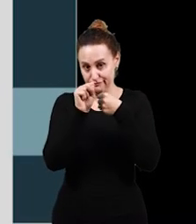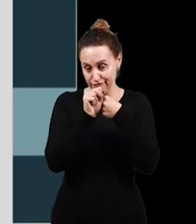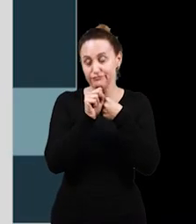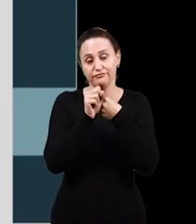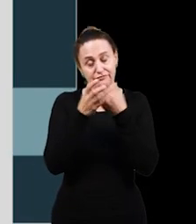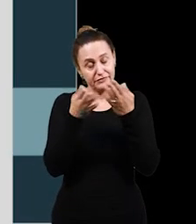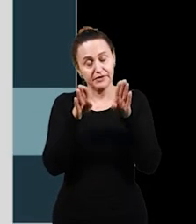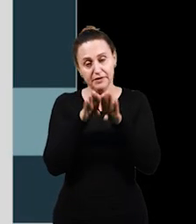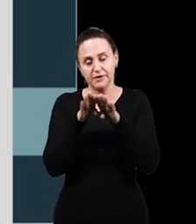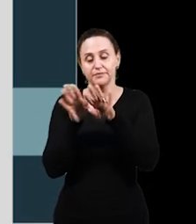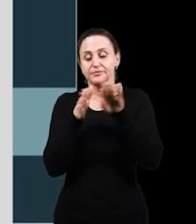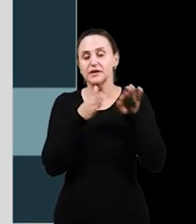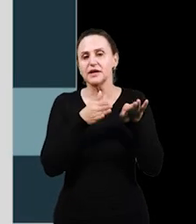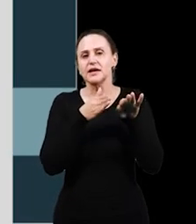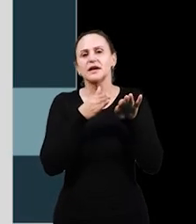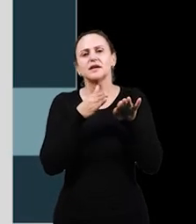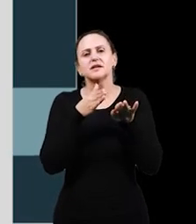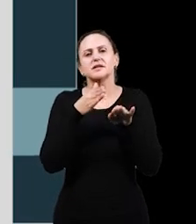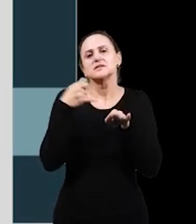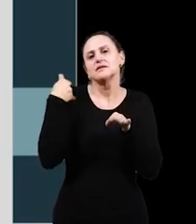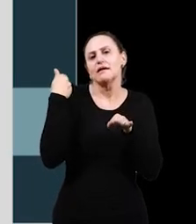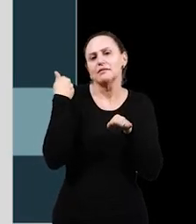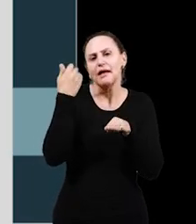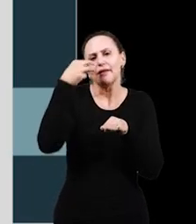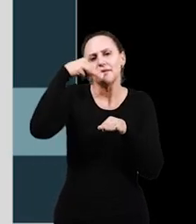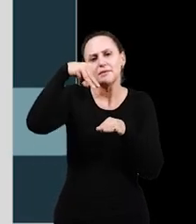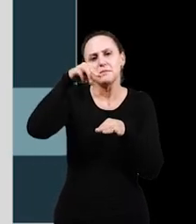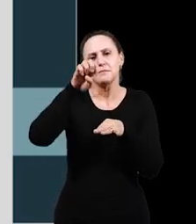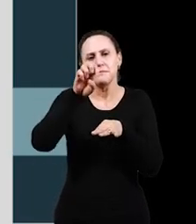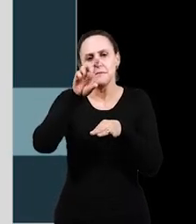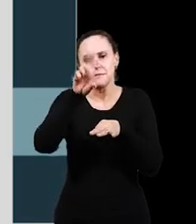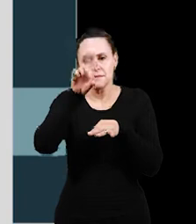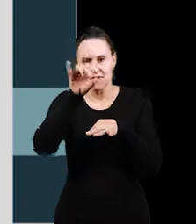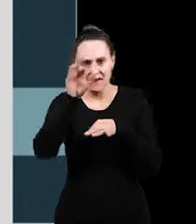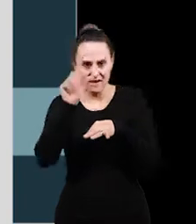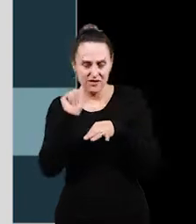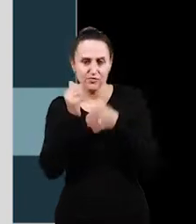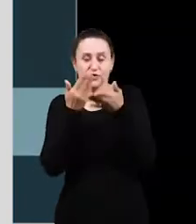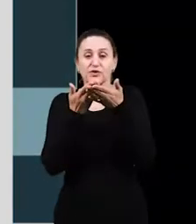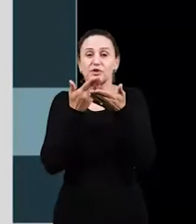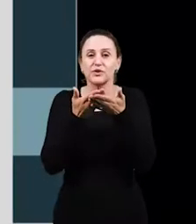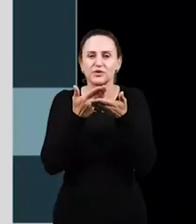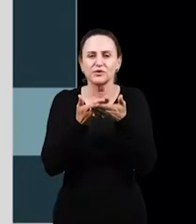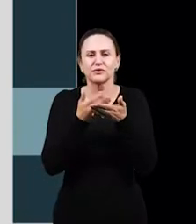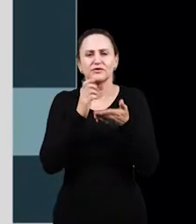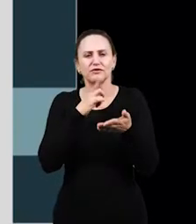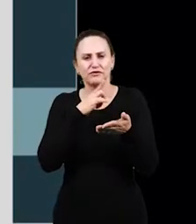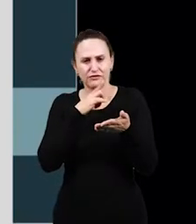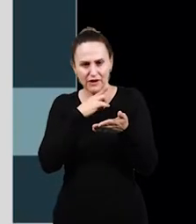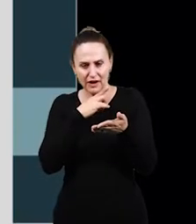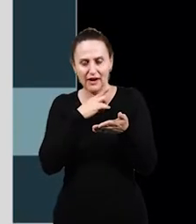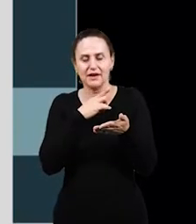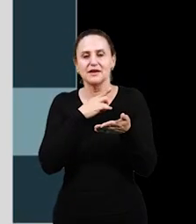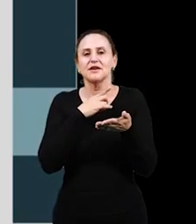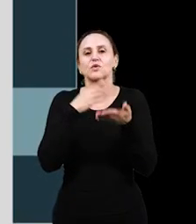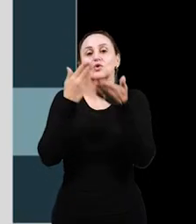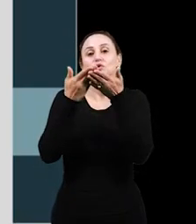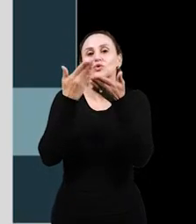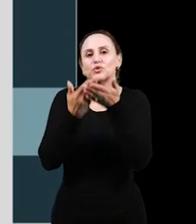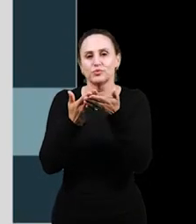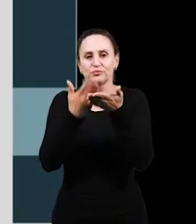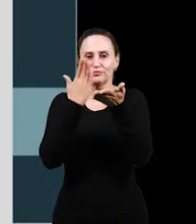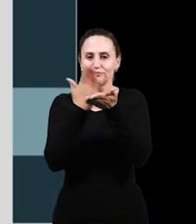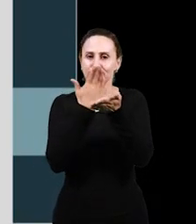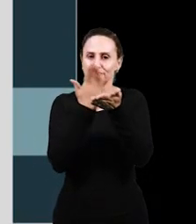Média os estudos se voltam com a com a tradução da Bíblia dos textos